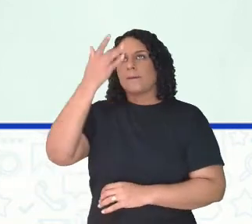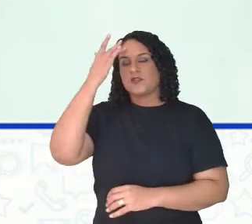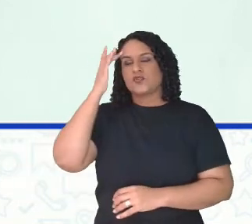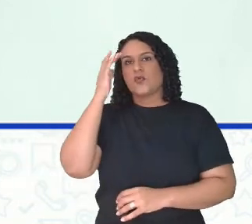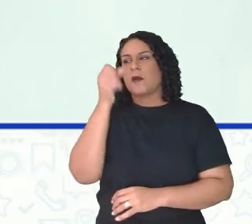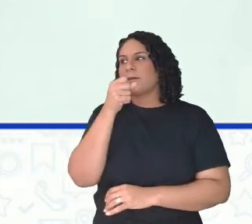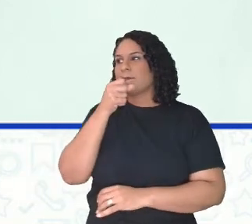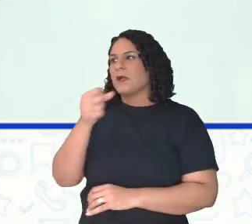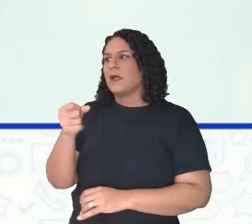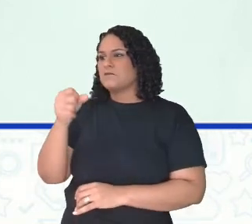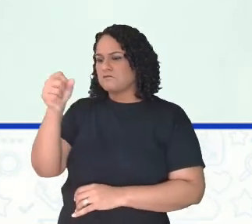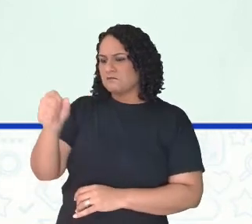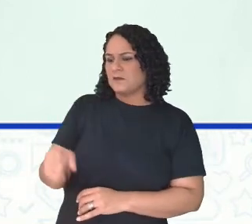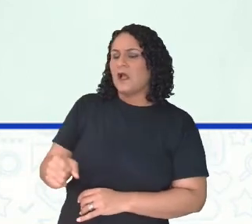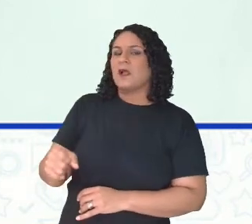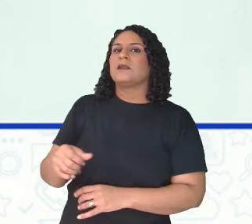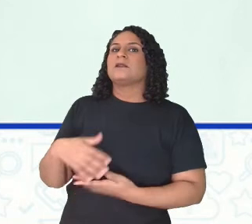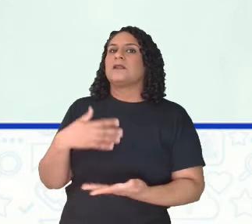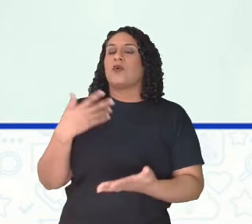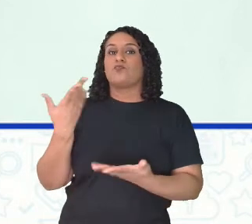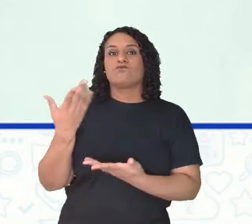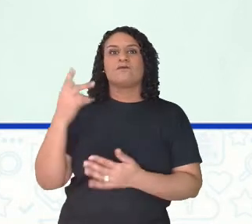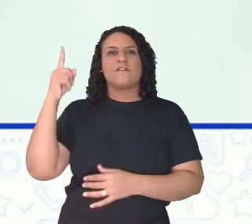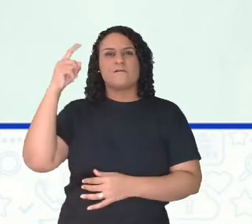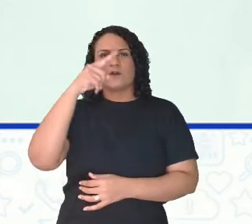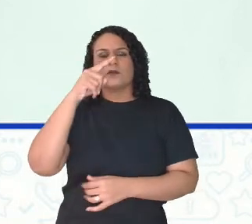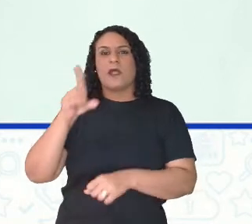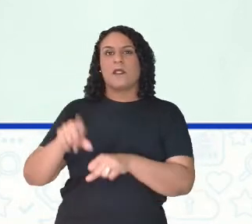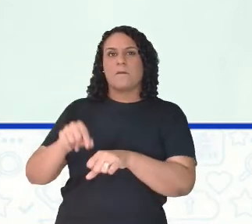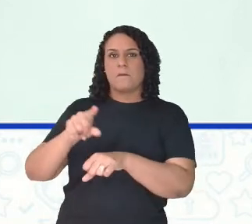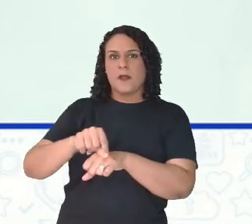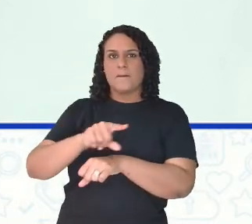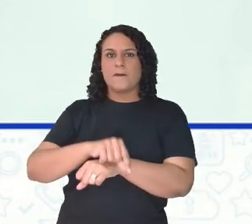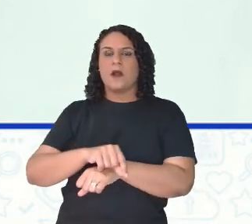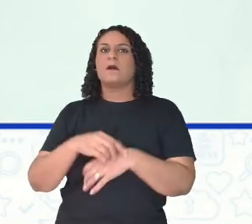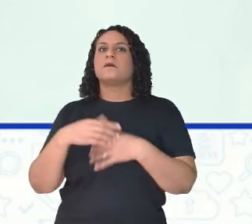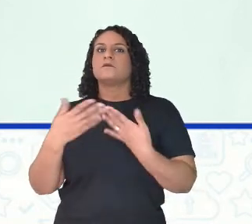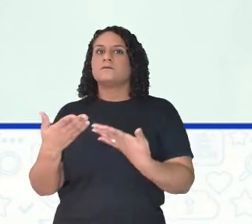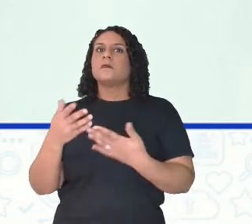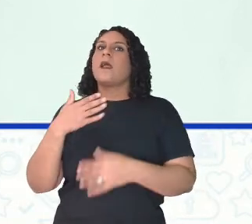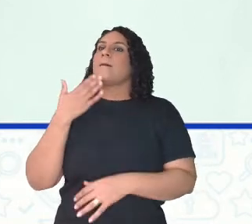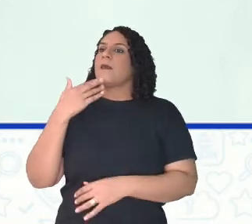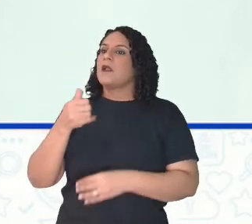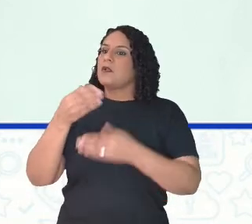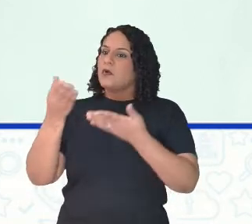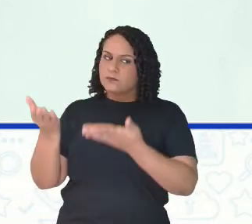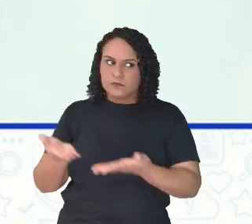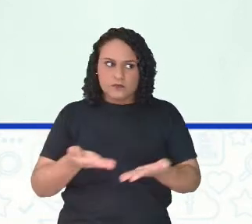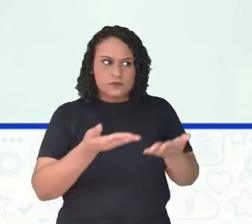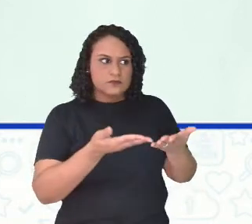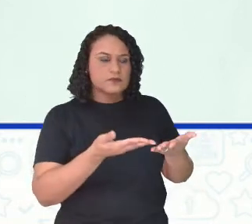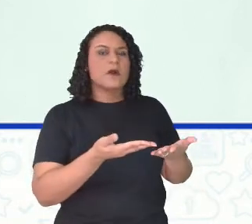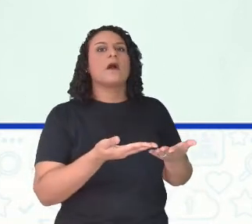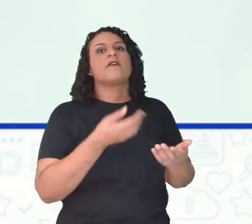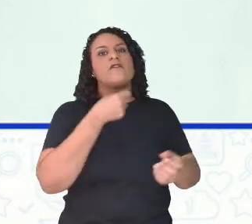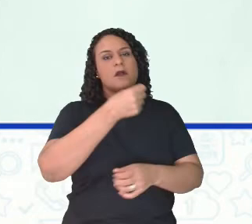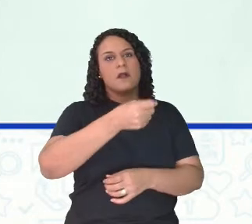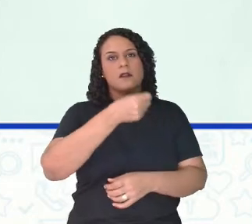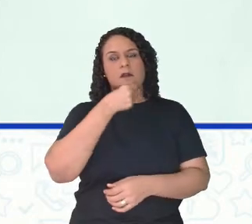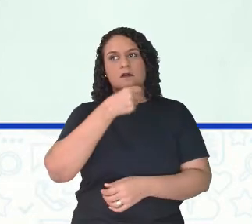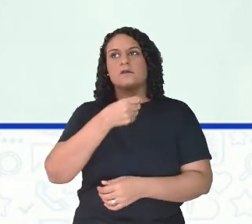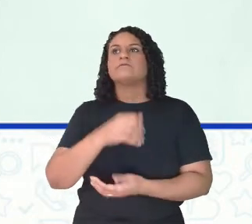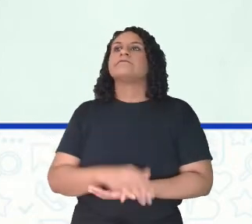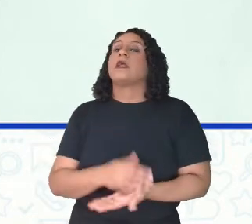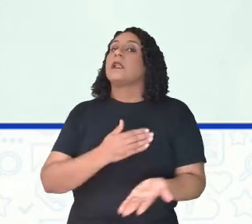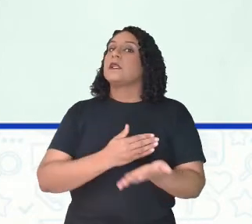dificuldades argumentativas, cabe ao mesmo passar a vez para outro debatedor com melhores argumentos. Ele também avalia os argumentos, inicia e encerra